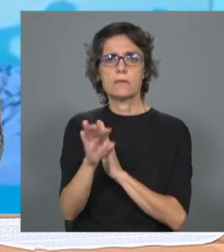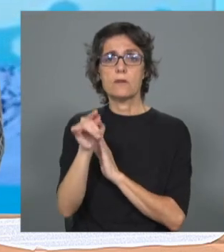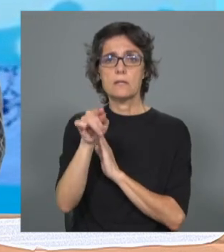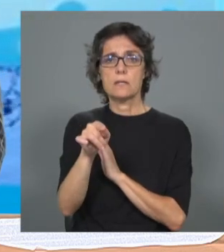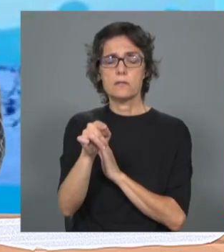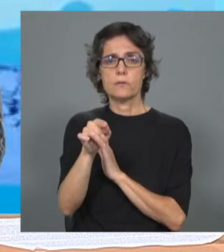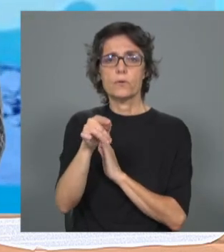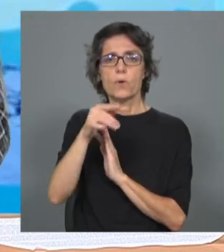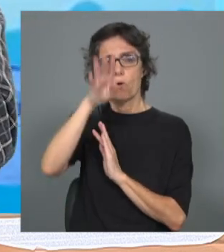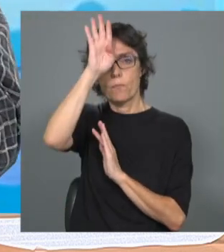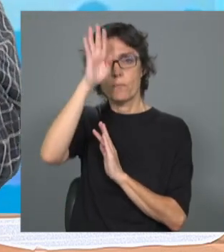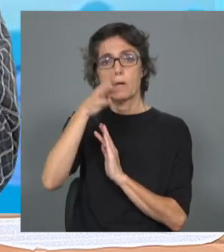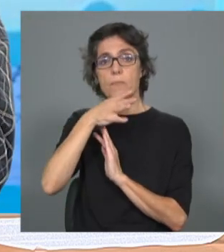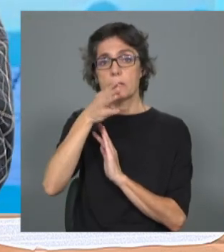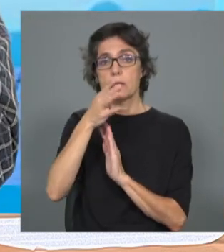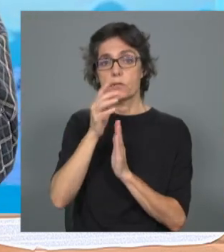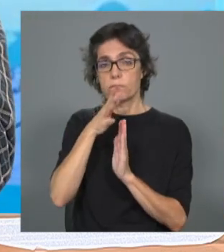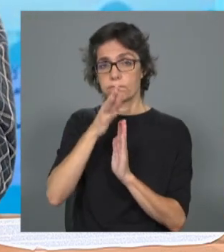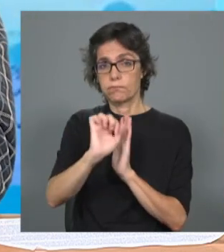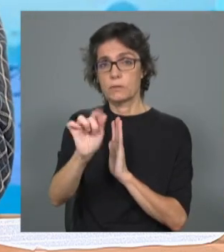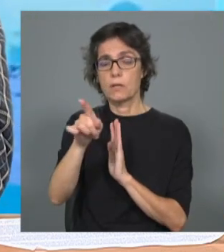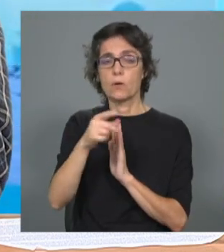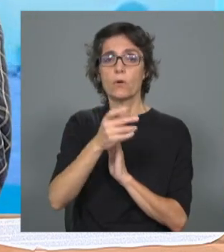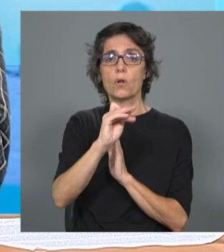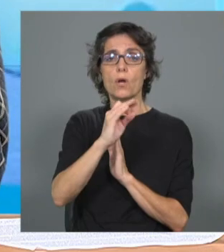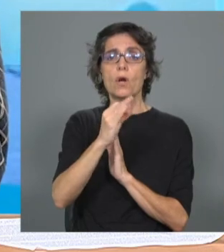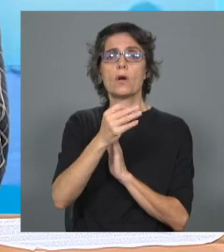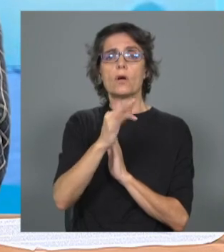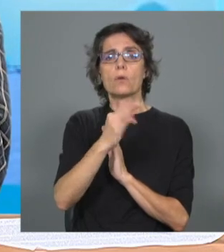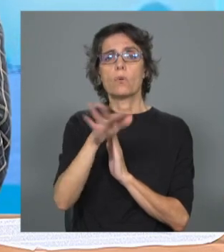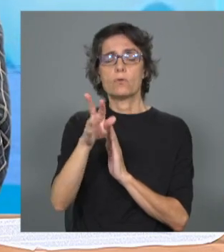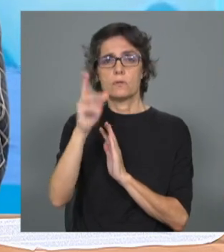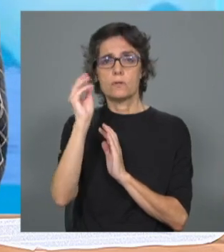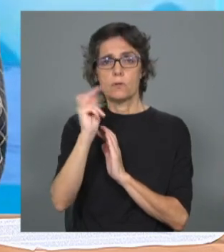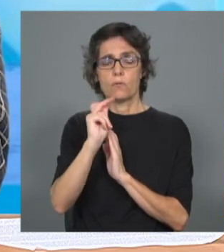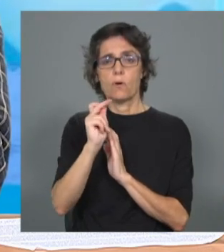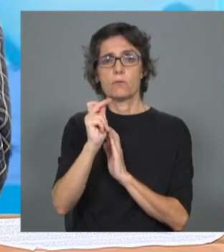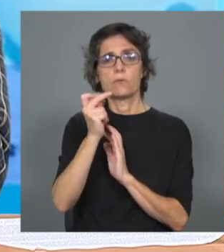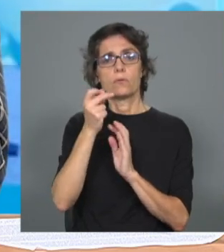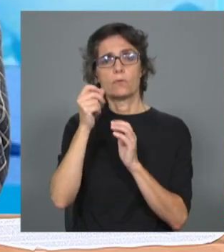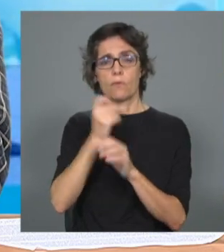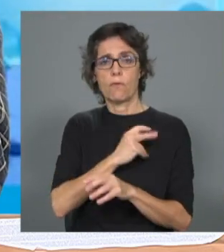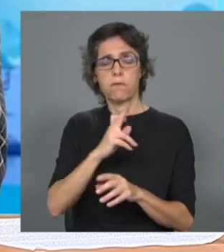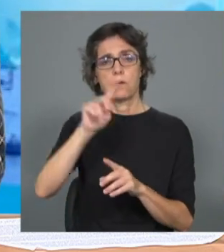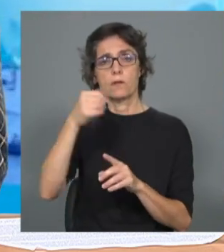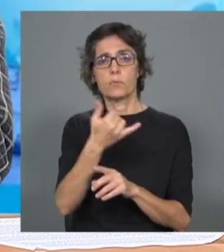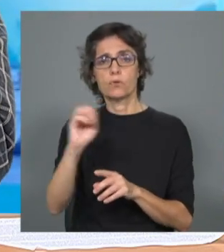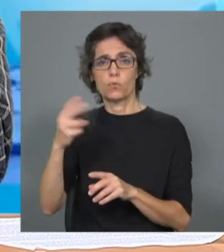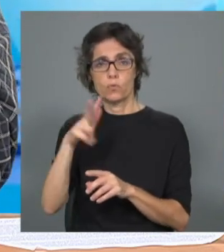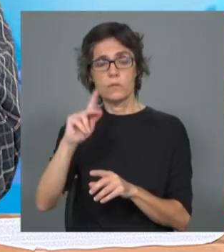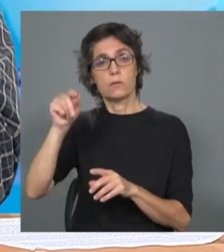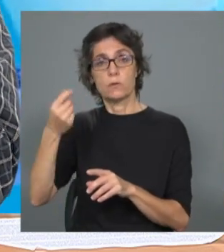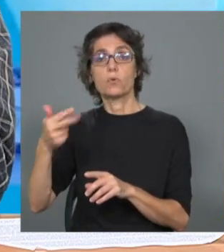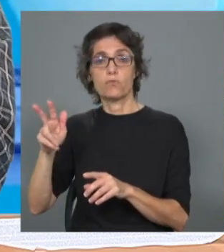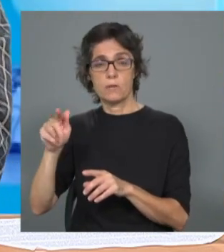nesta mensagem deste ano estas efemérides, os 400 anos da propagação da fé e depois os 200 anos e os 100 anos de toda a